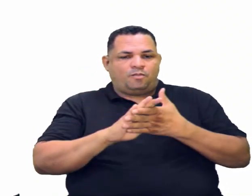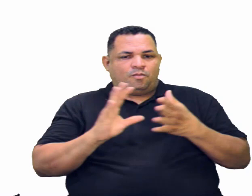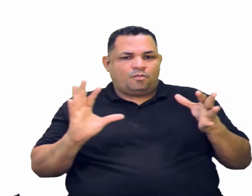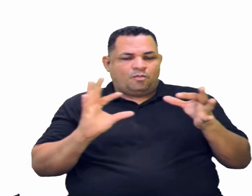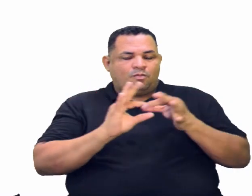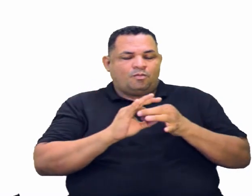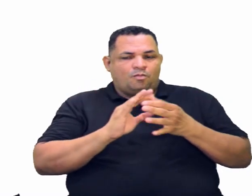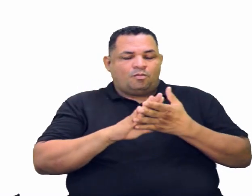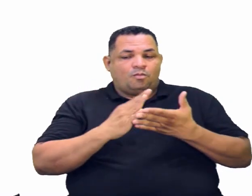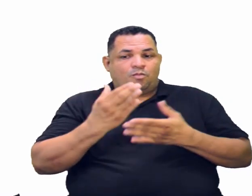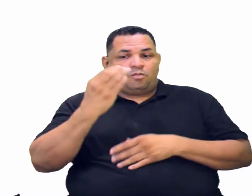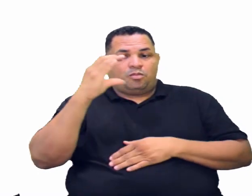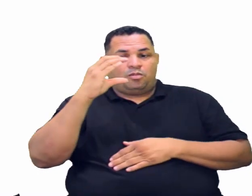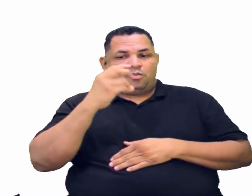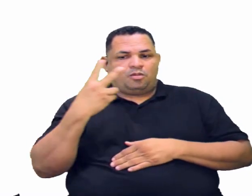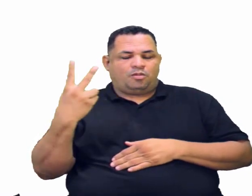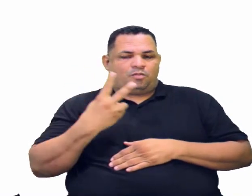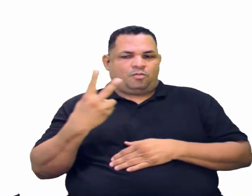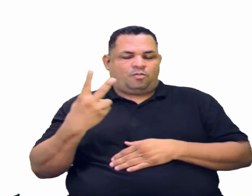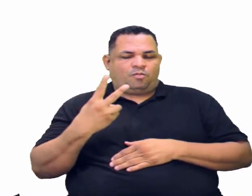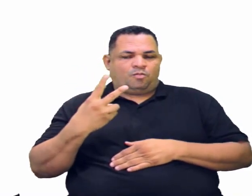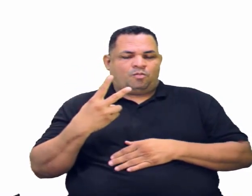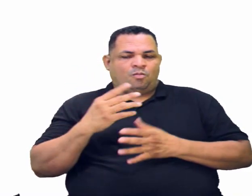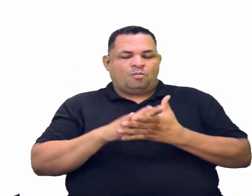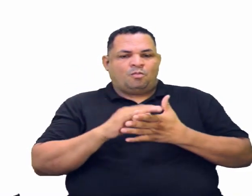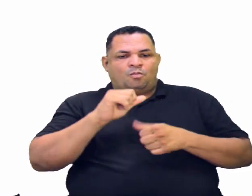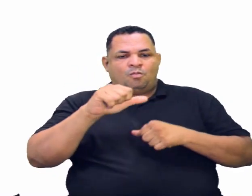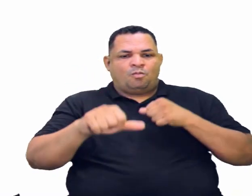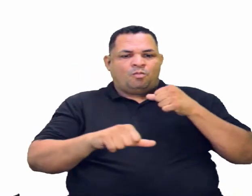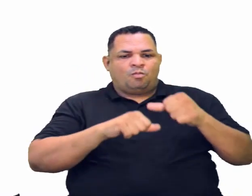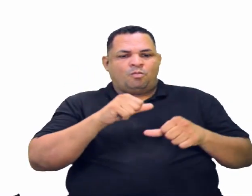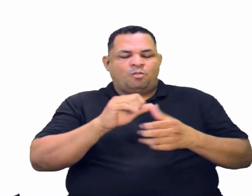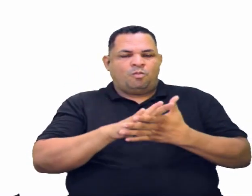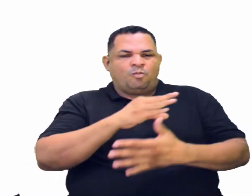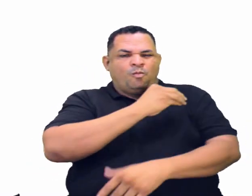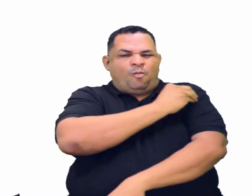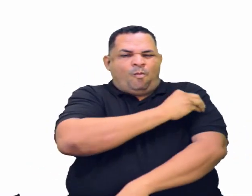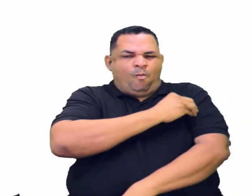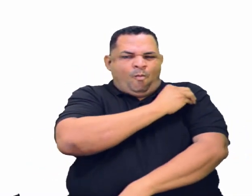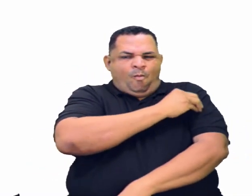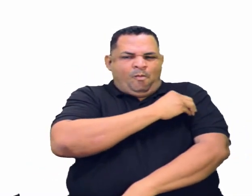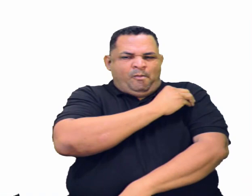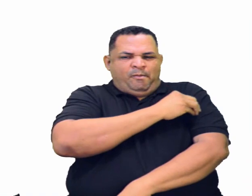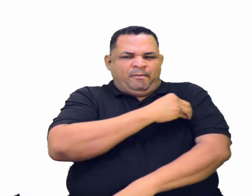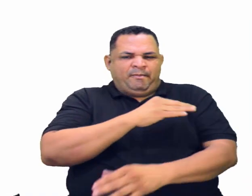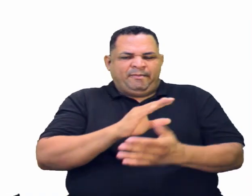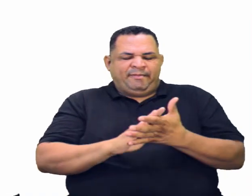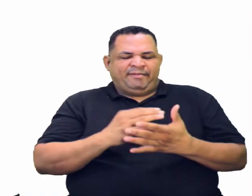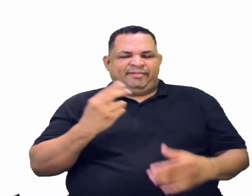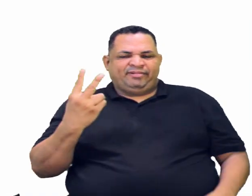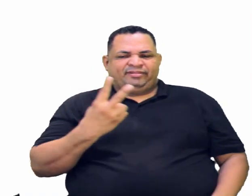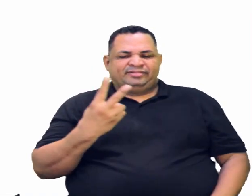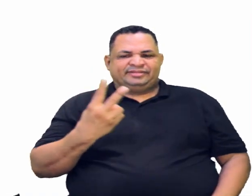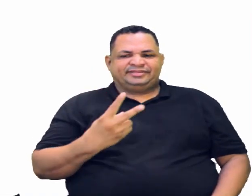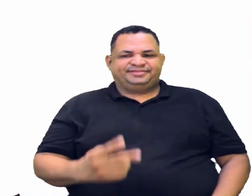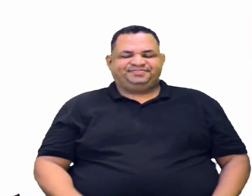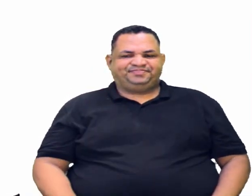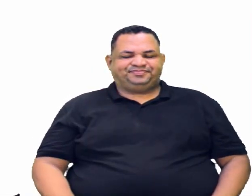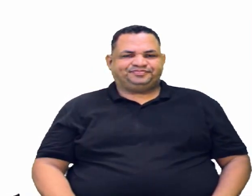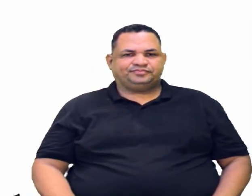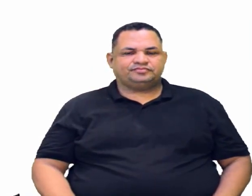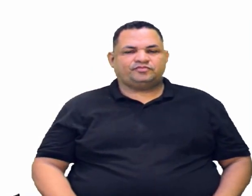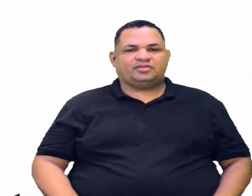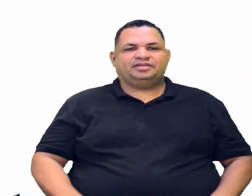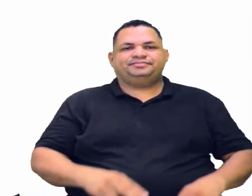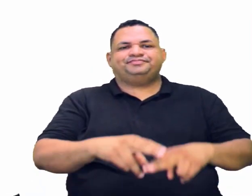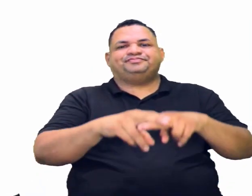carbono, ele é um carbono secundário, o que faz com que o álcool que se formou seja um álcool secundário. Tranquilo? Por